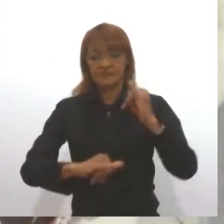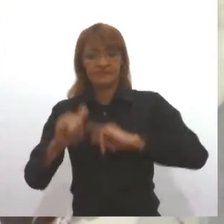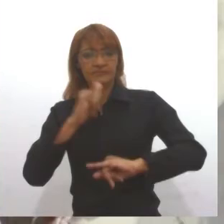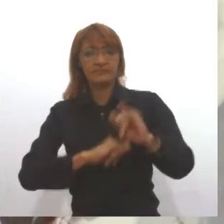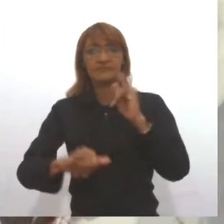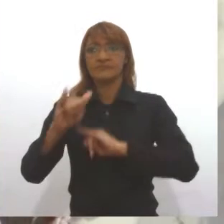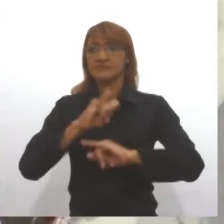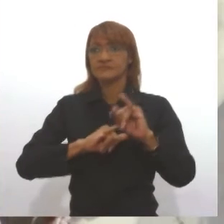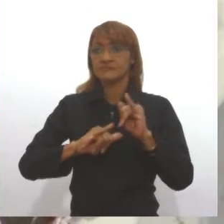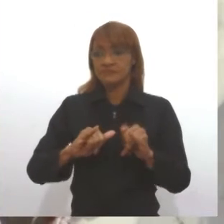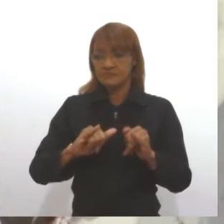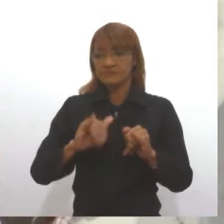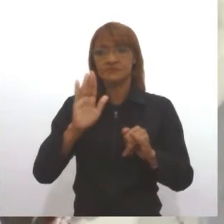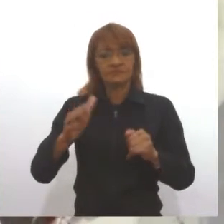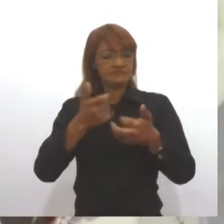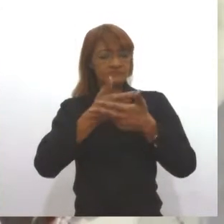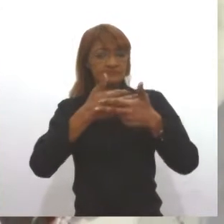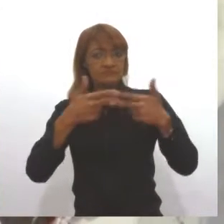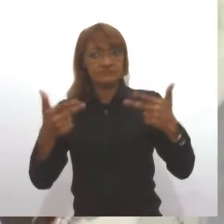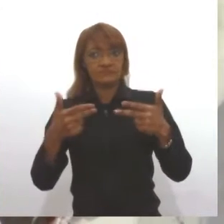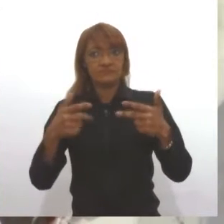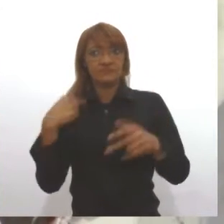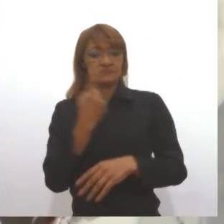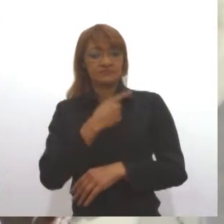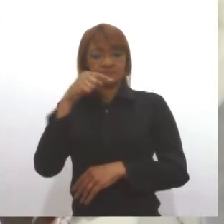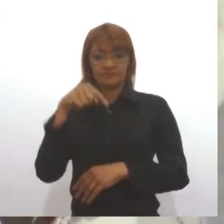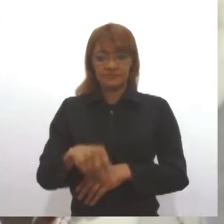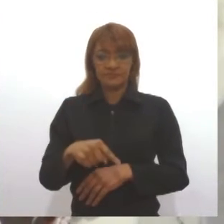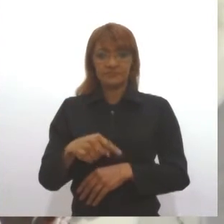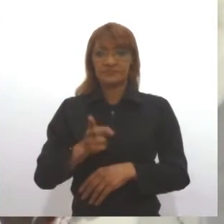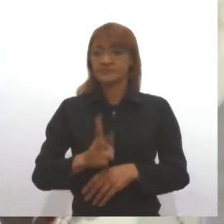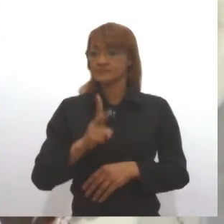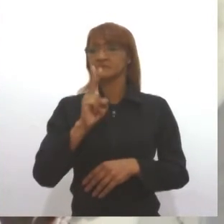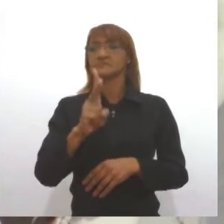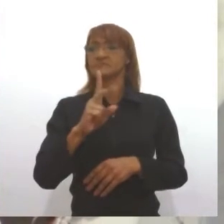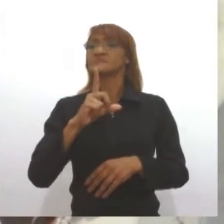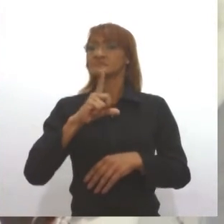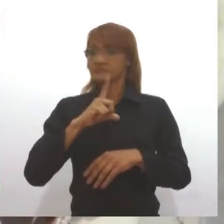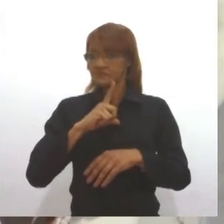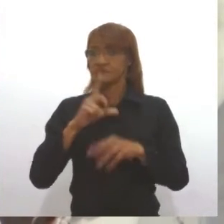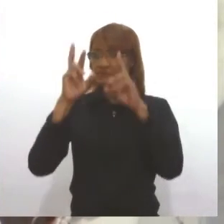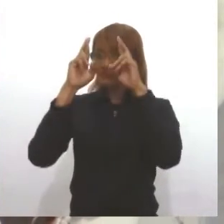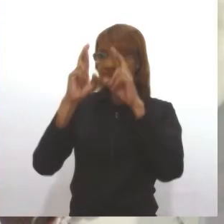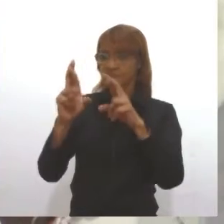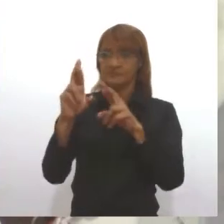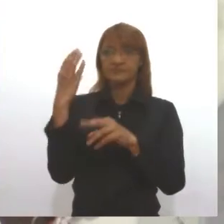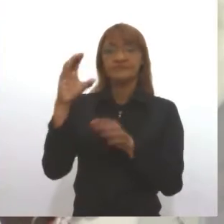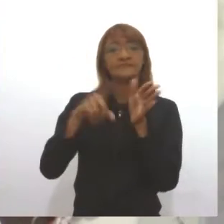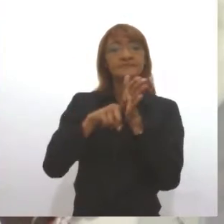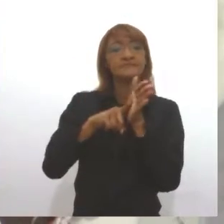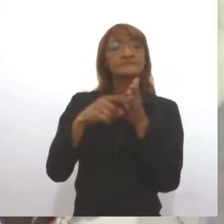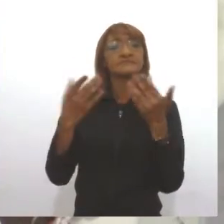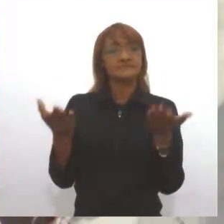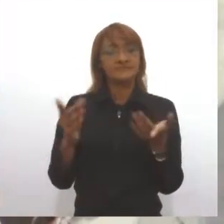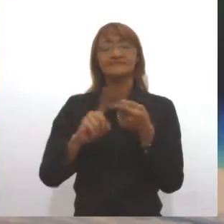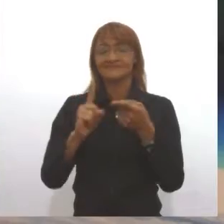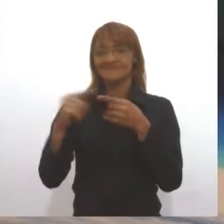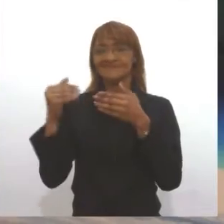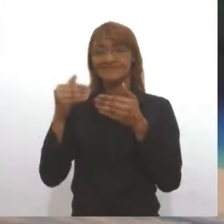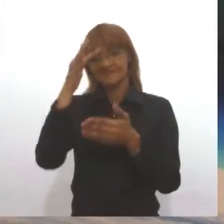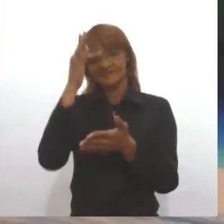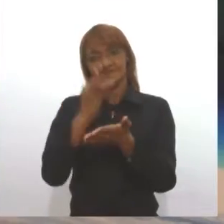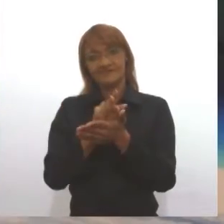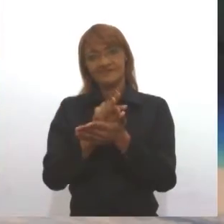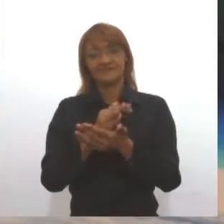mineral também é bem trabalhada na Umbanda. Né, a gente sempre respeita a ciência, né, porque ela também faz parte da fé.